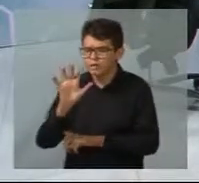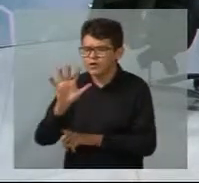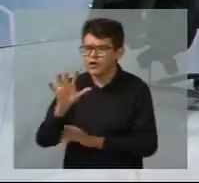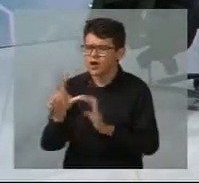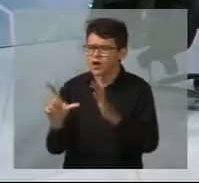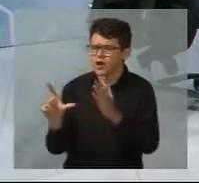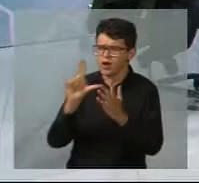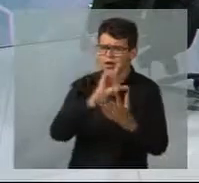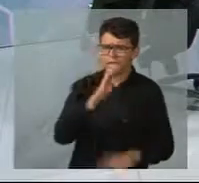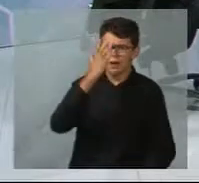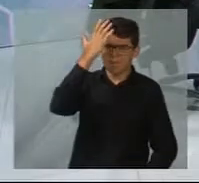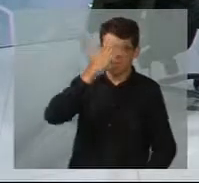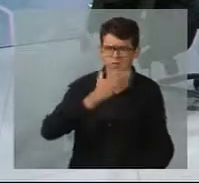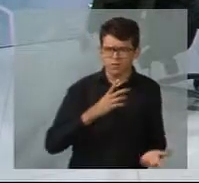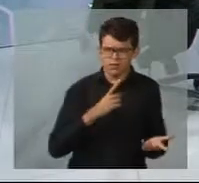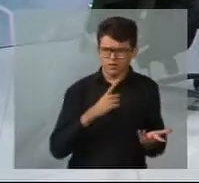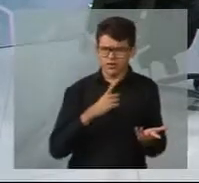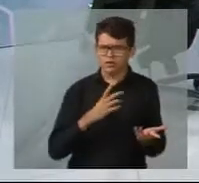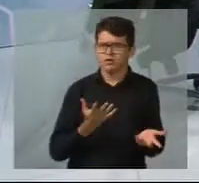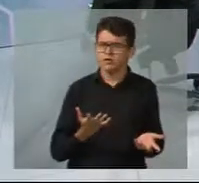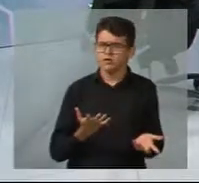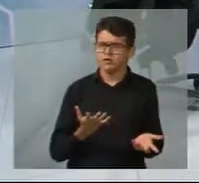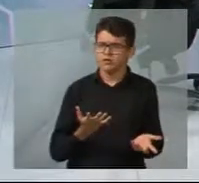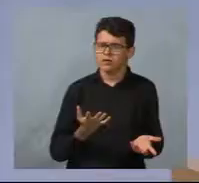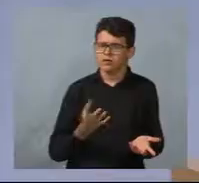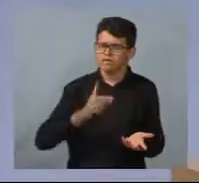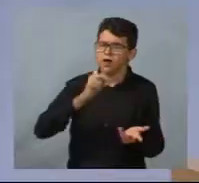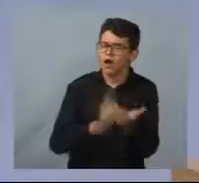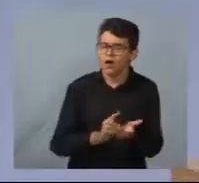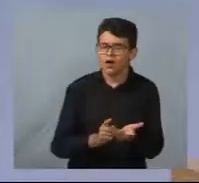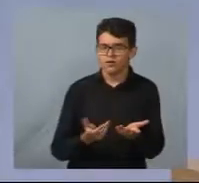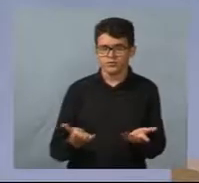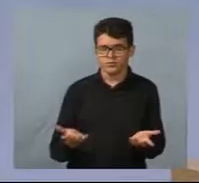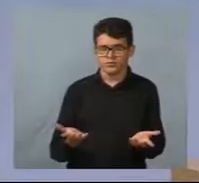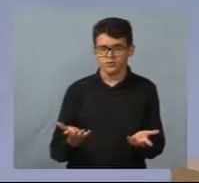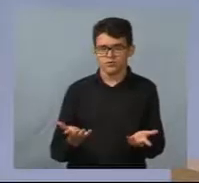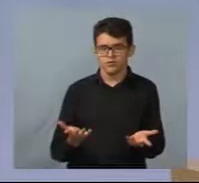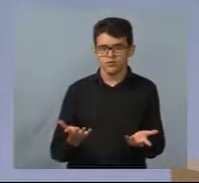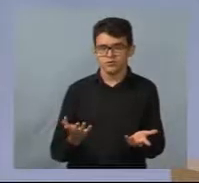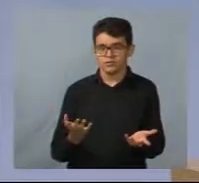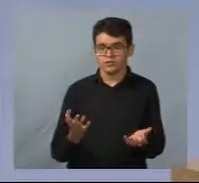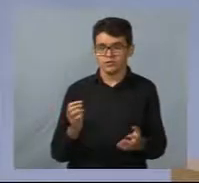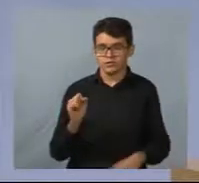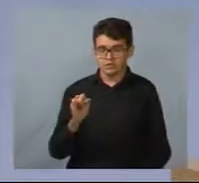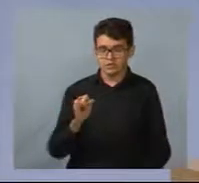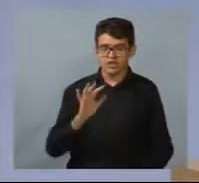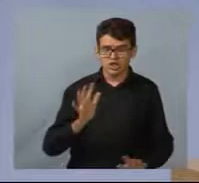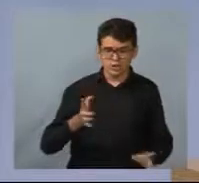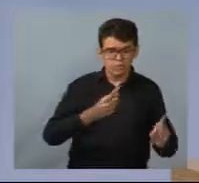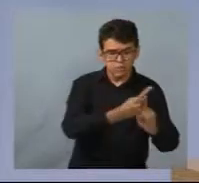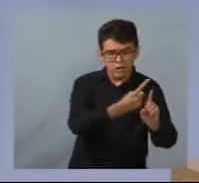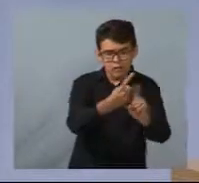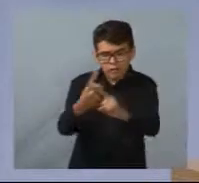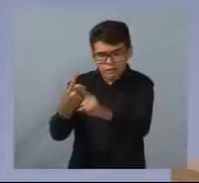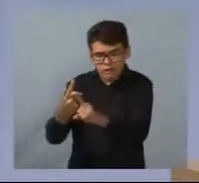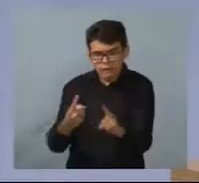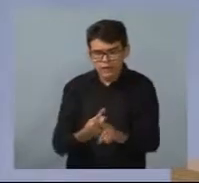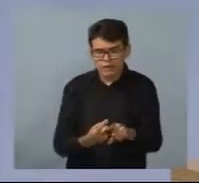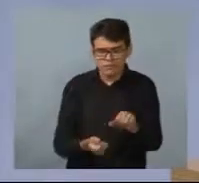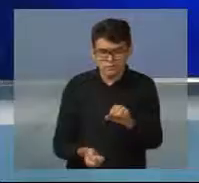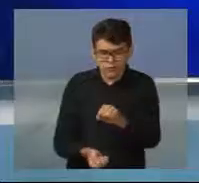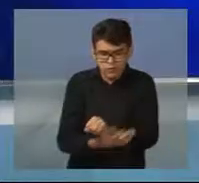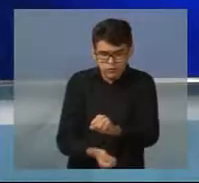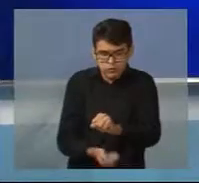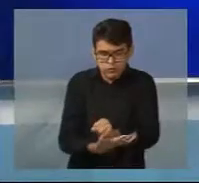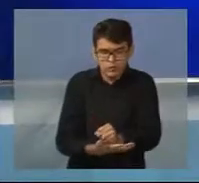para condenação ou não, porque há uma parcela significativa que acha que o presidente foi